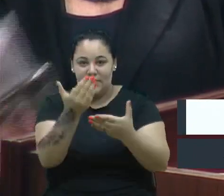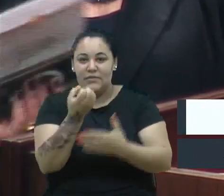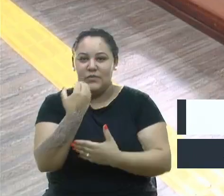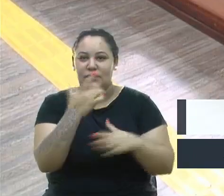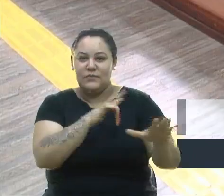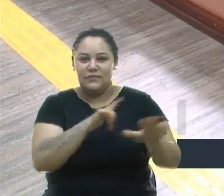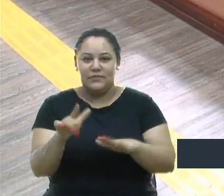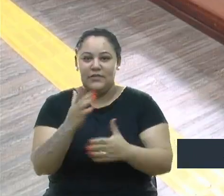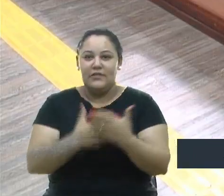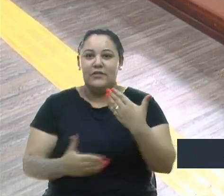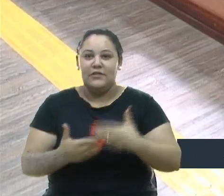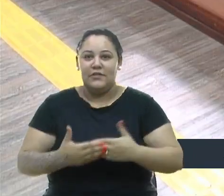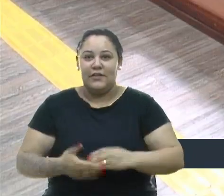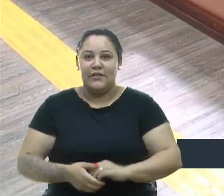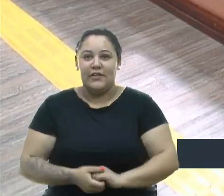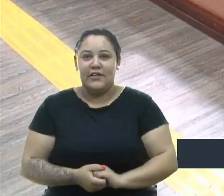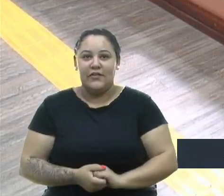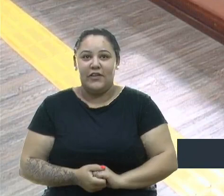todos.